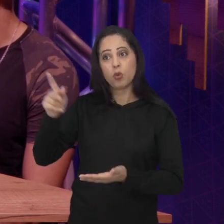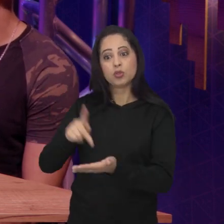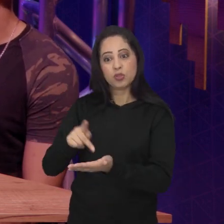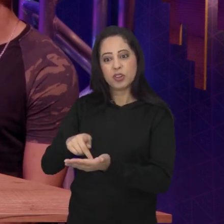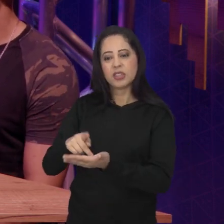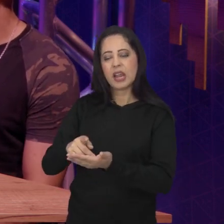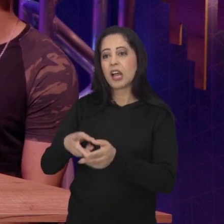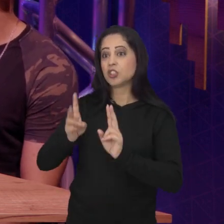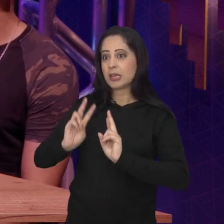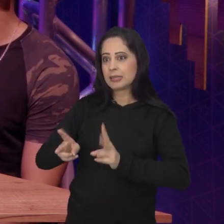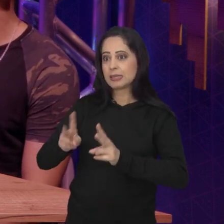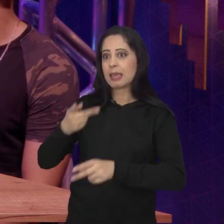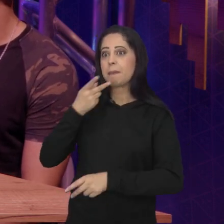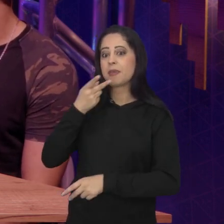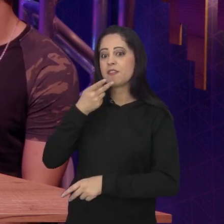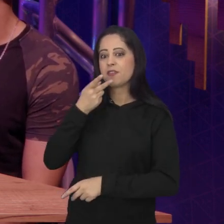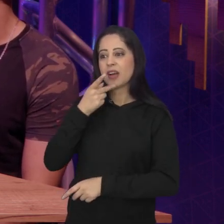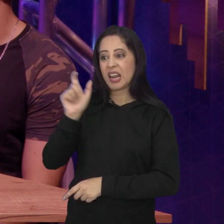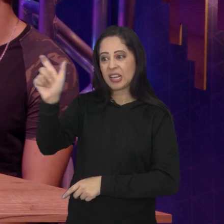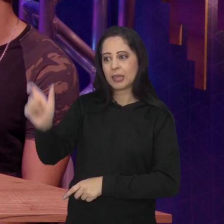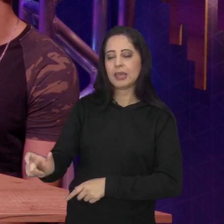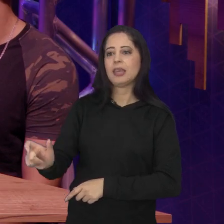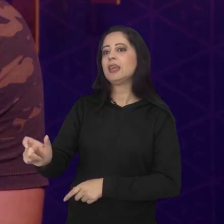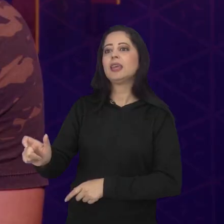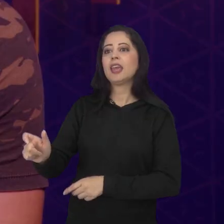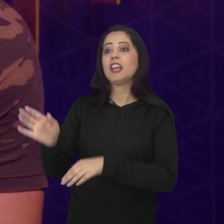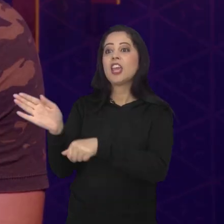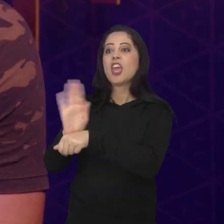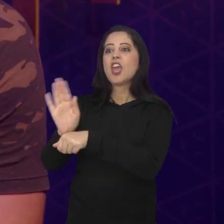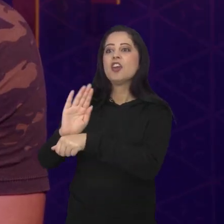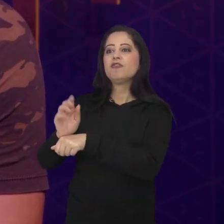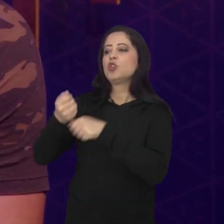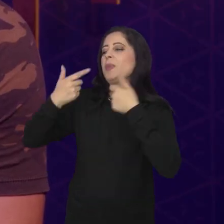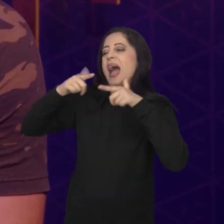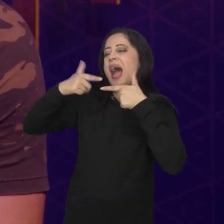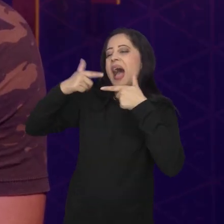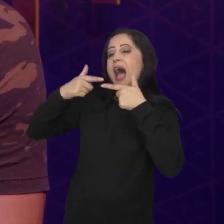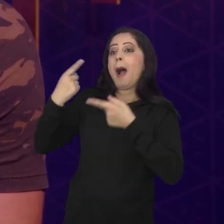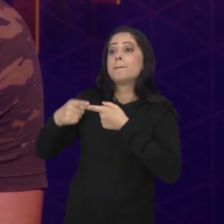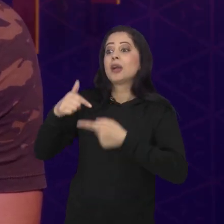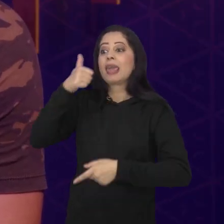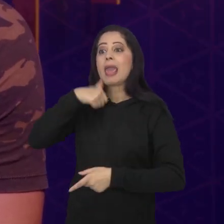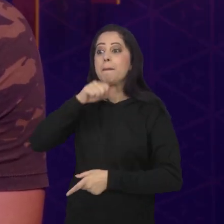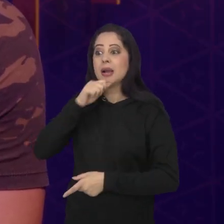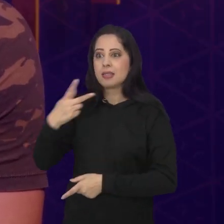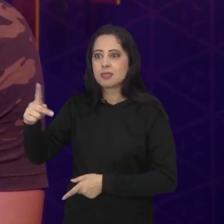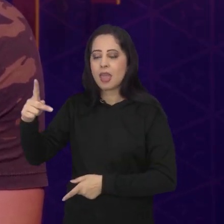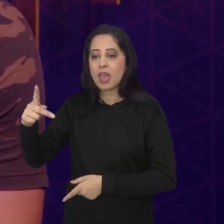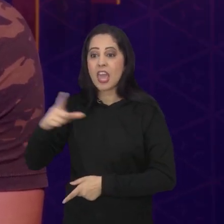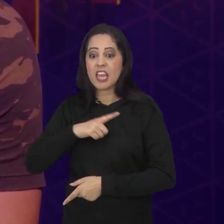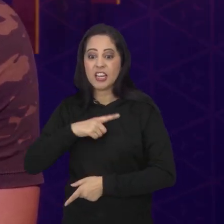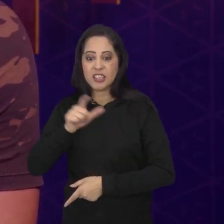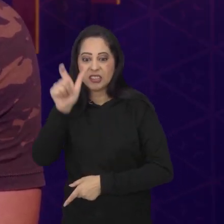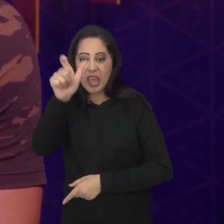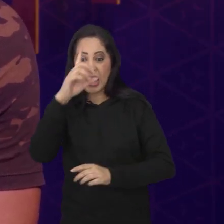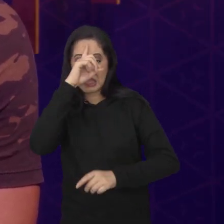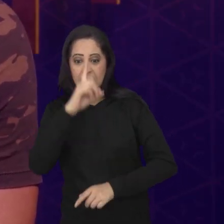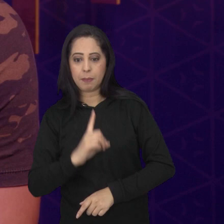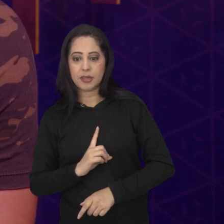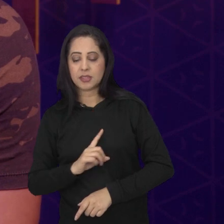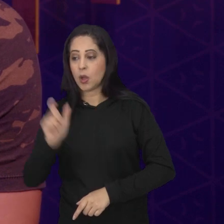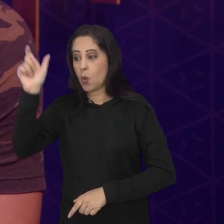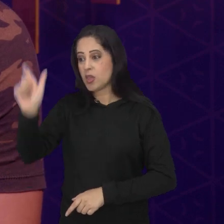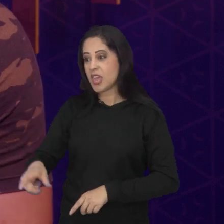porque ele já deu vários relatos falando que ele virou comediante porque a mãe dele tinha depressão. Então ele ficava fazendo graça